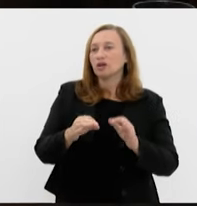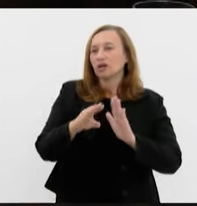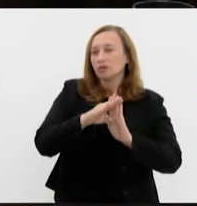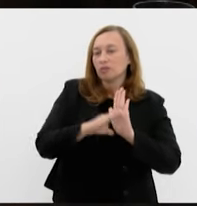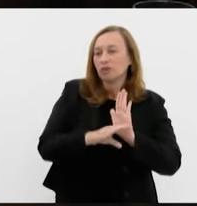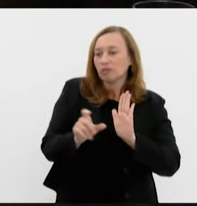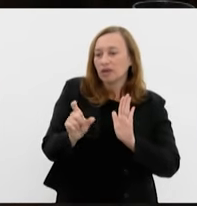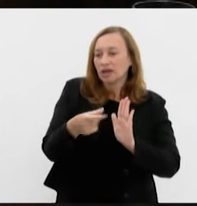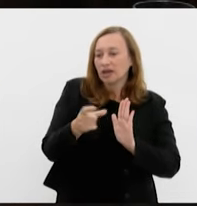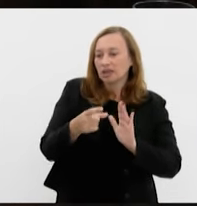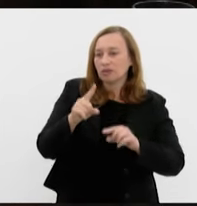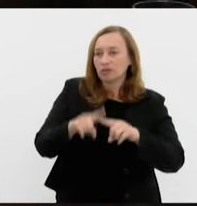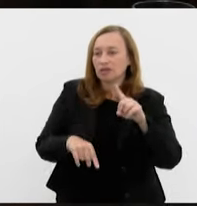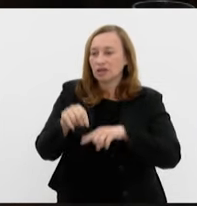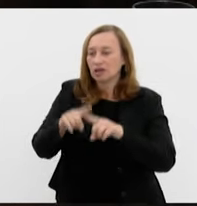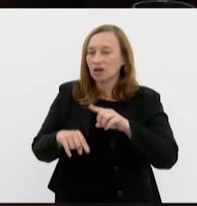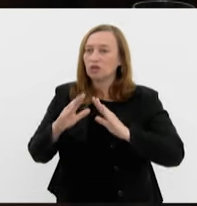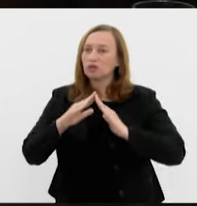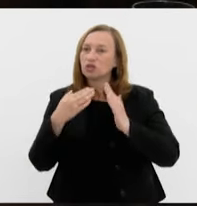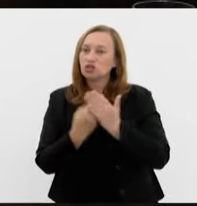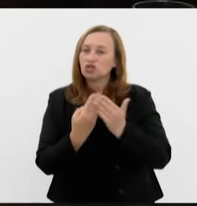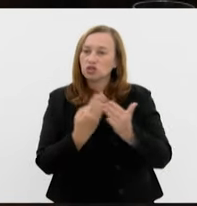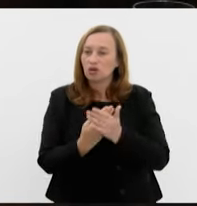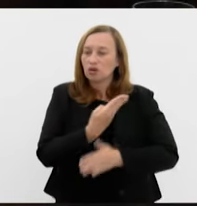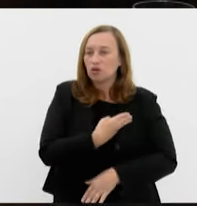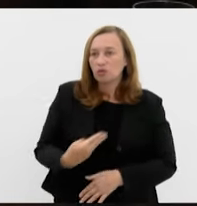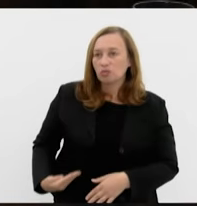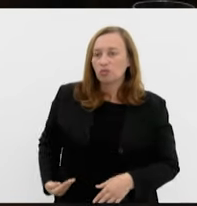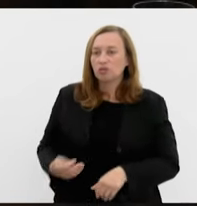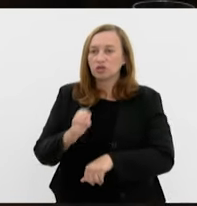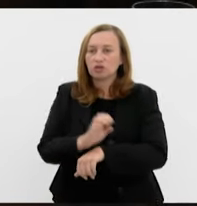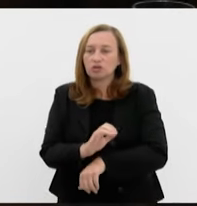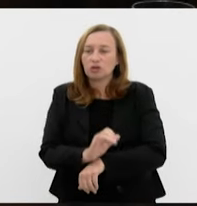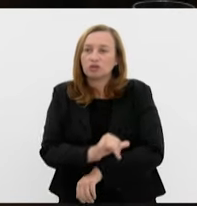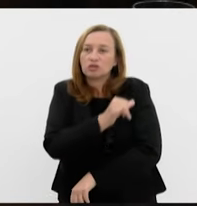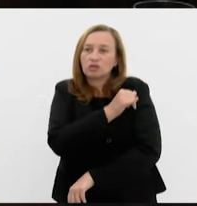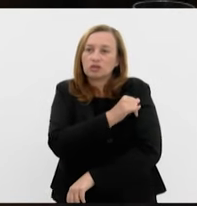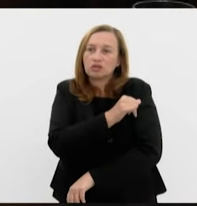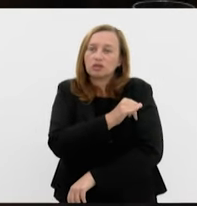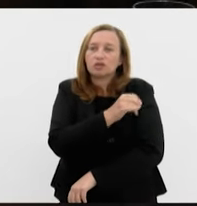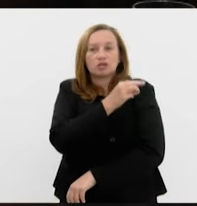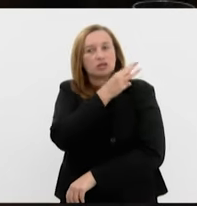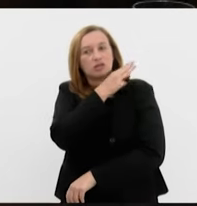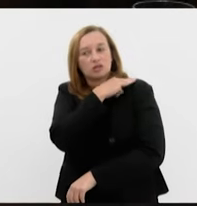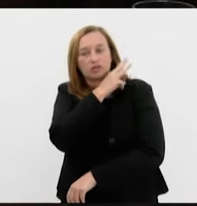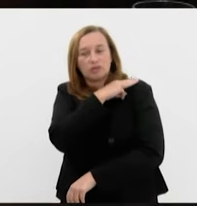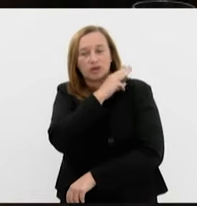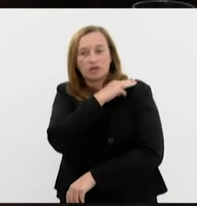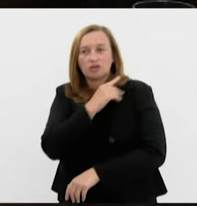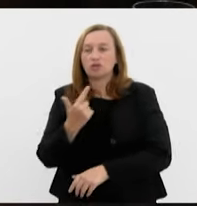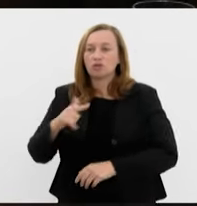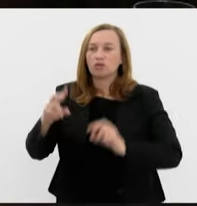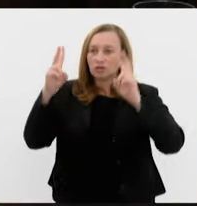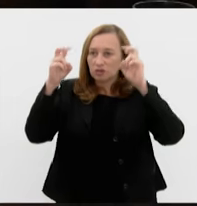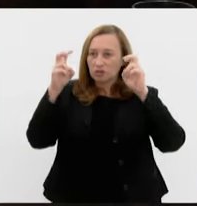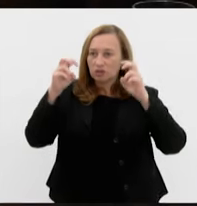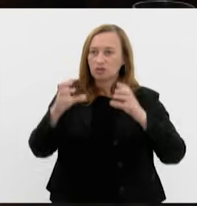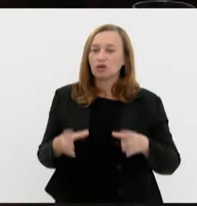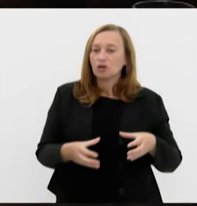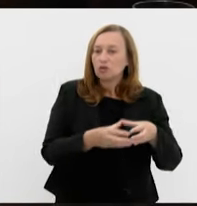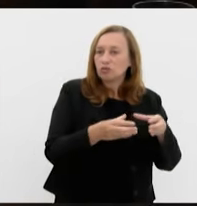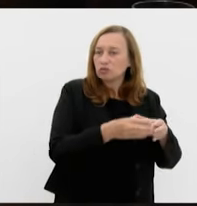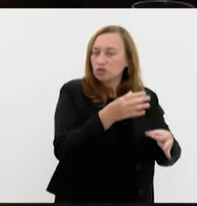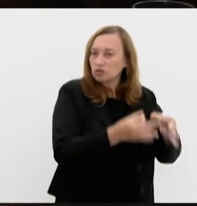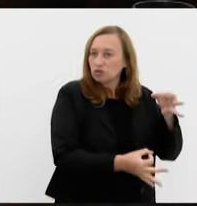material escolar na rede pública estadual de ensino médio e da outras providências para ser das comissões de